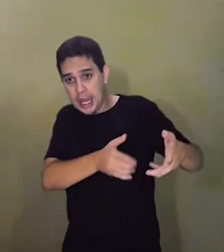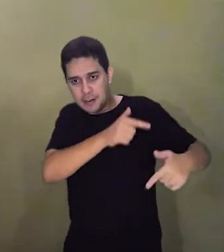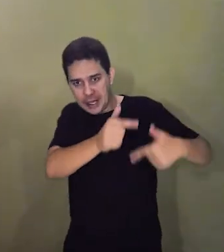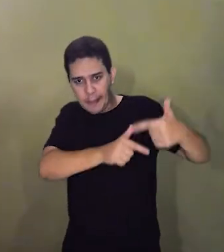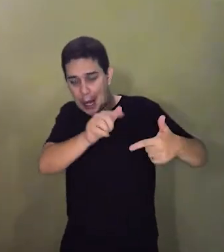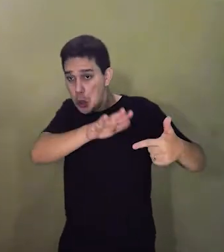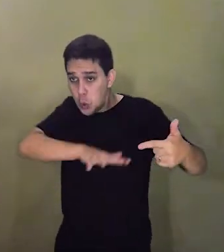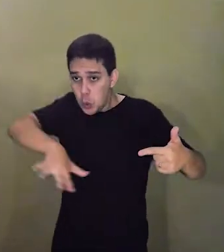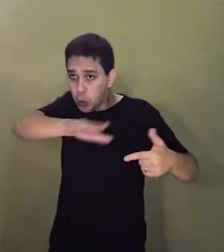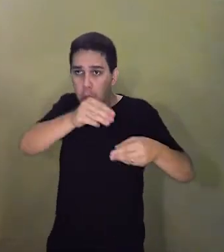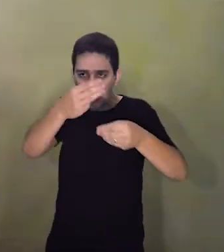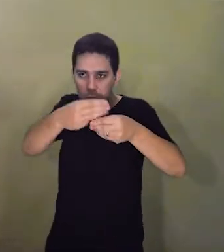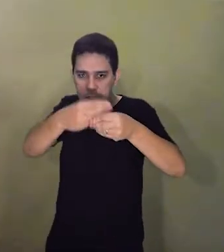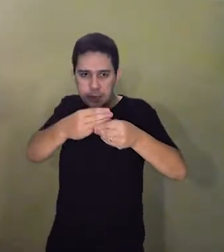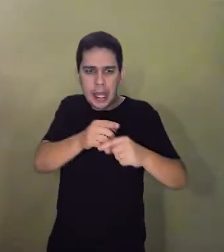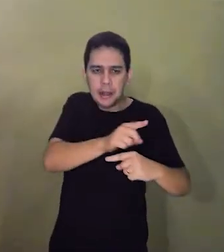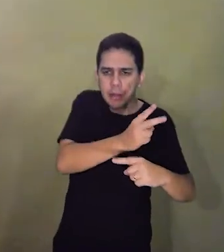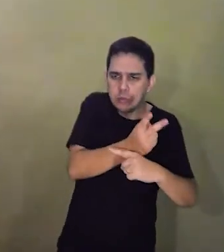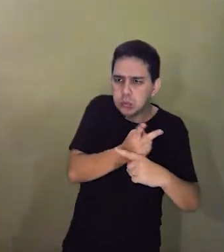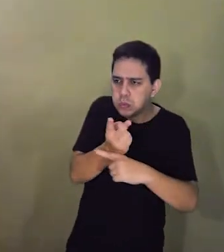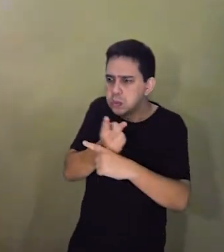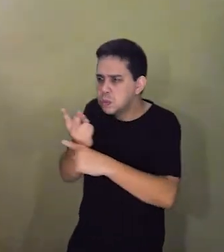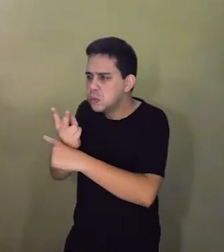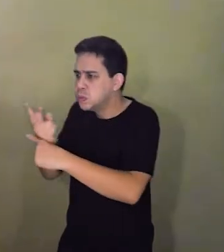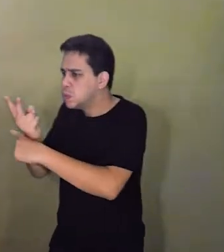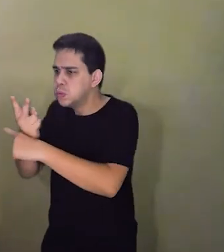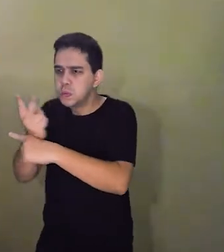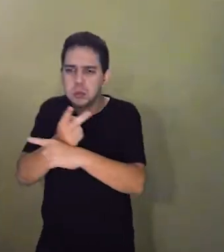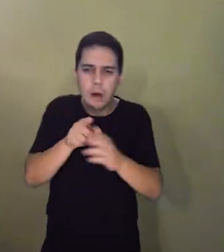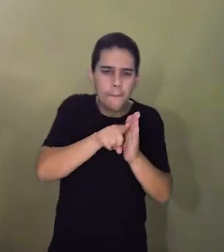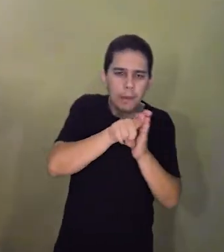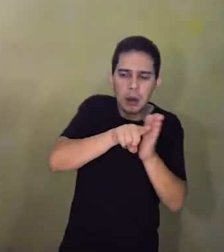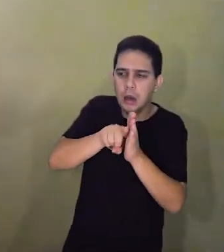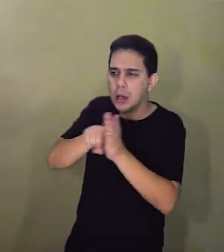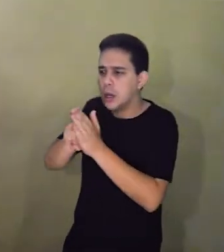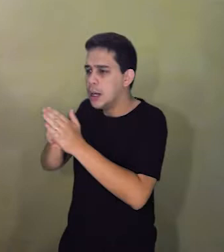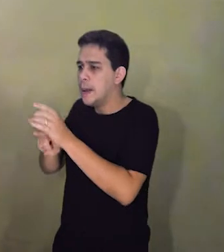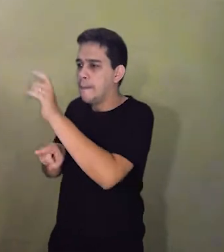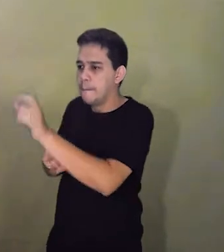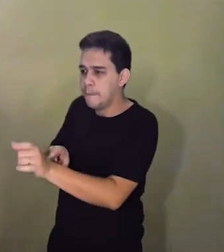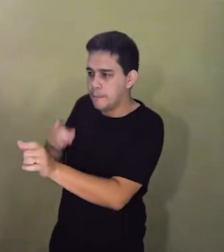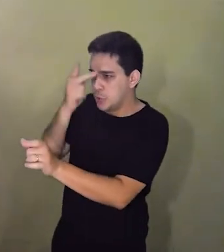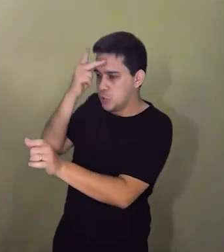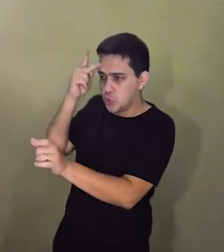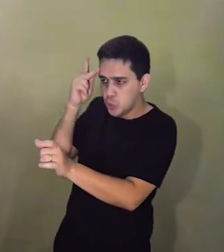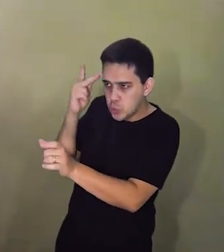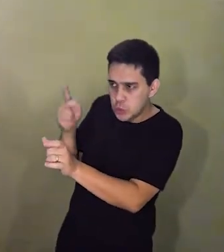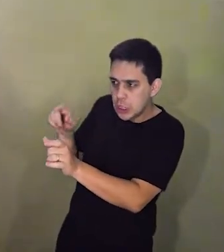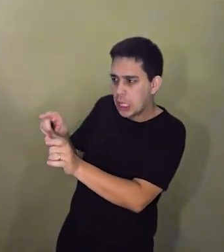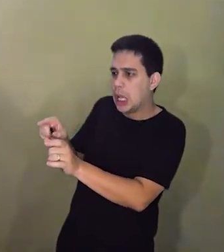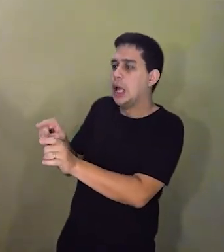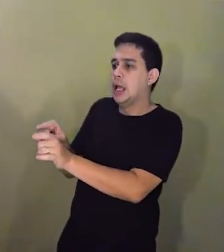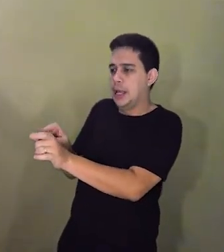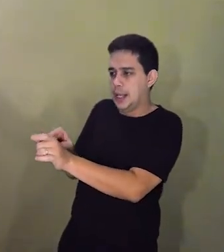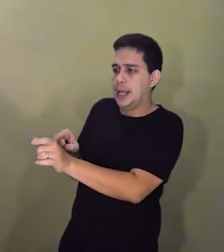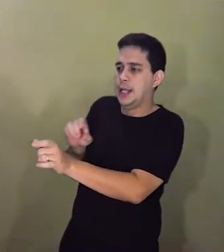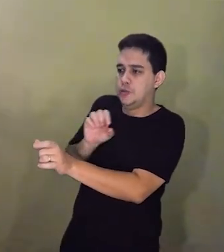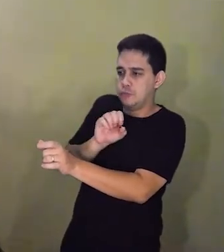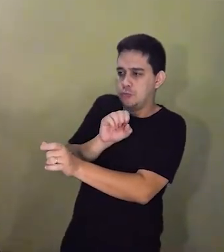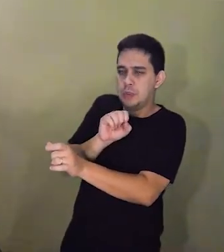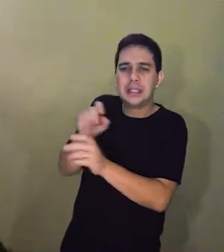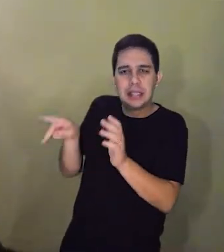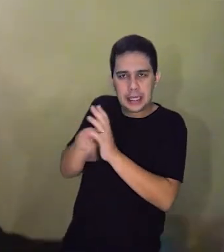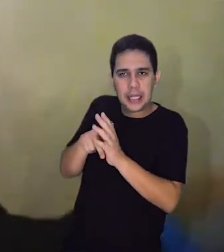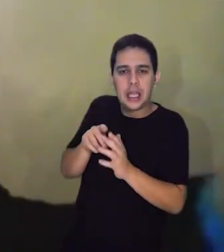uma visão sobre isso, ela vai identificar isso, vai procurar verificar naquelas pessoas que são referenciadas no Sistema Único de Assistência